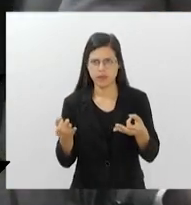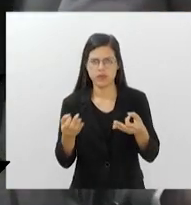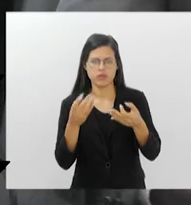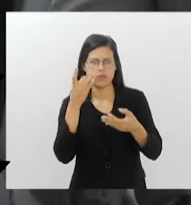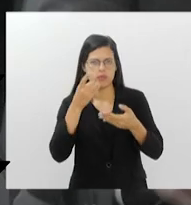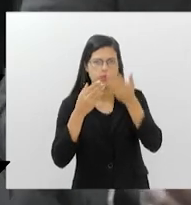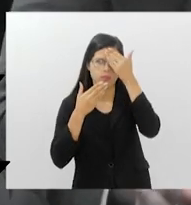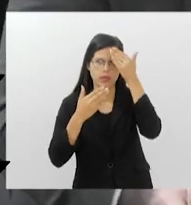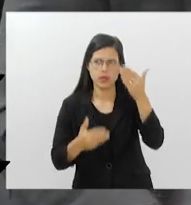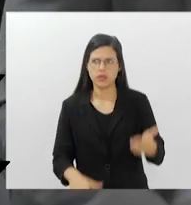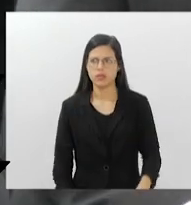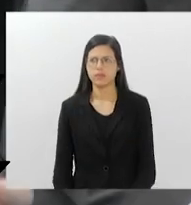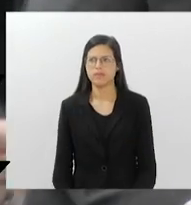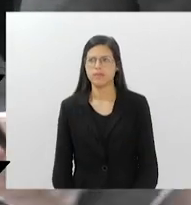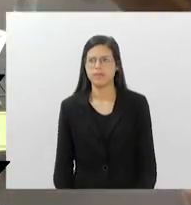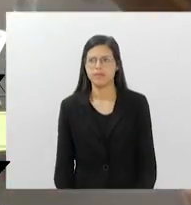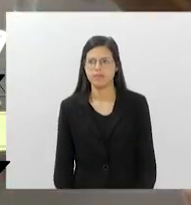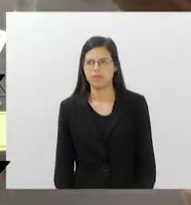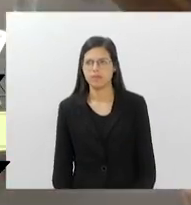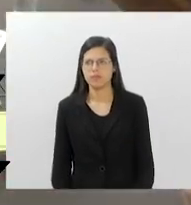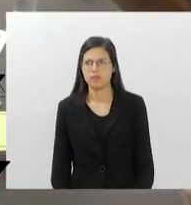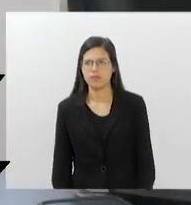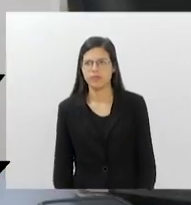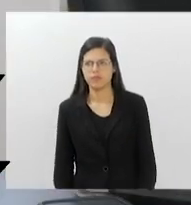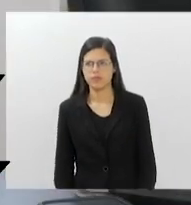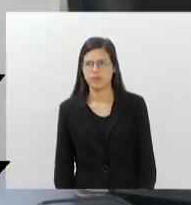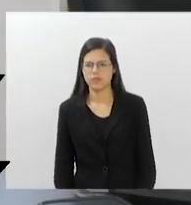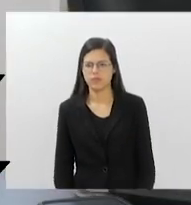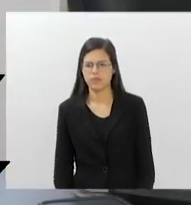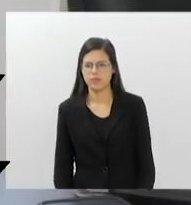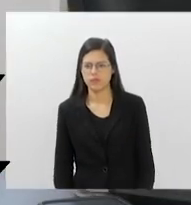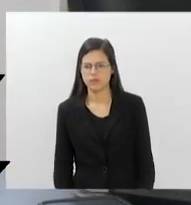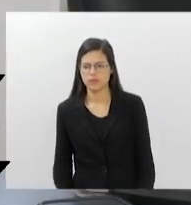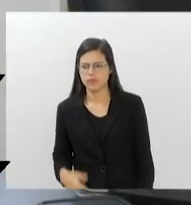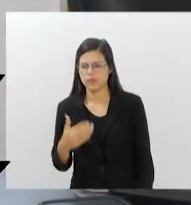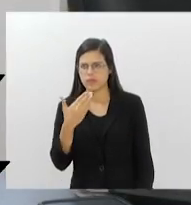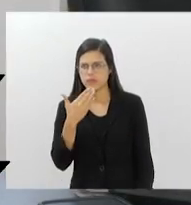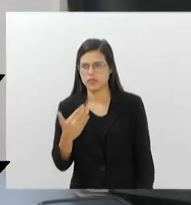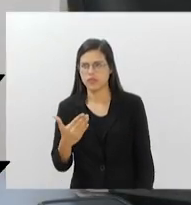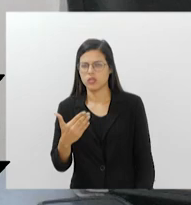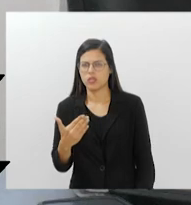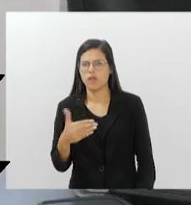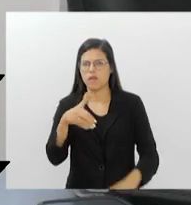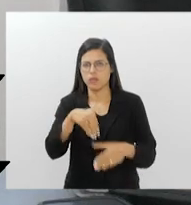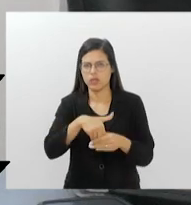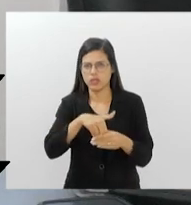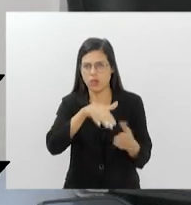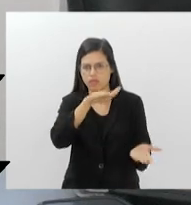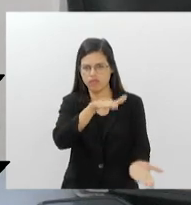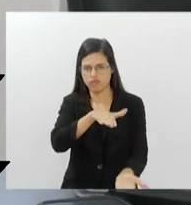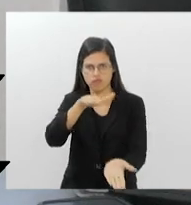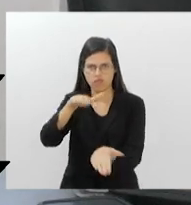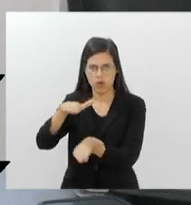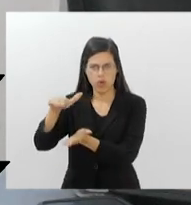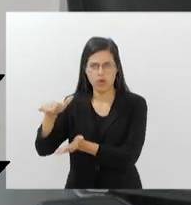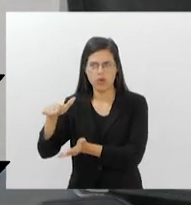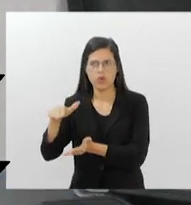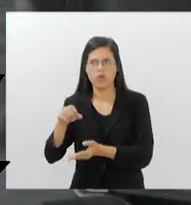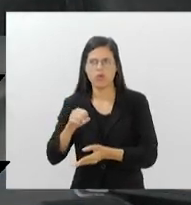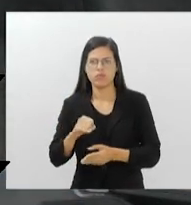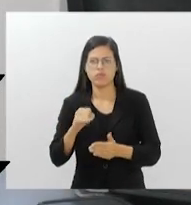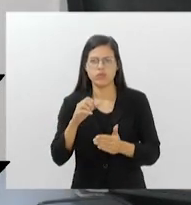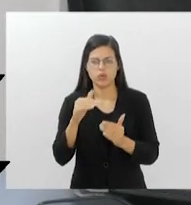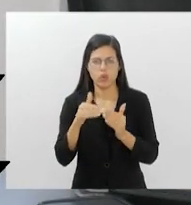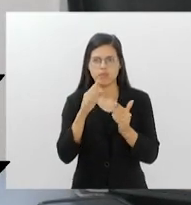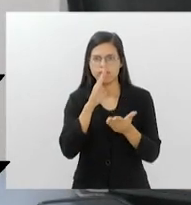Muito obrigado observado meteu ao plenário a votação em bloco senores que aprova a votação em blocos permaneçam Como estão